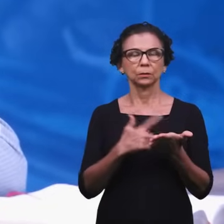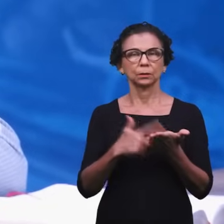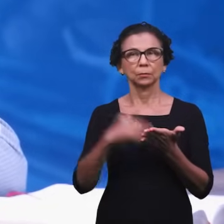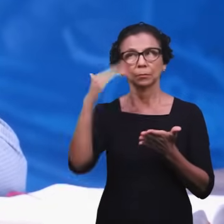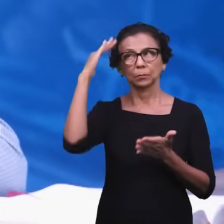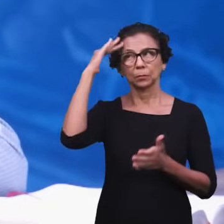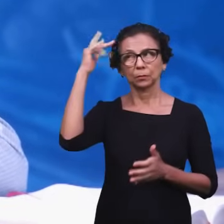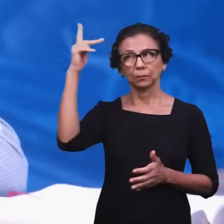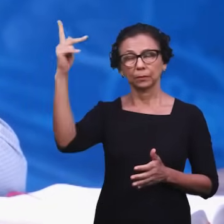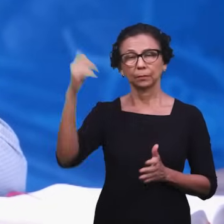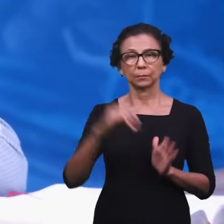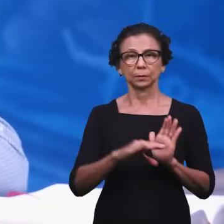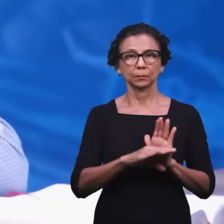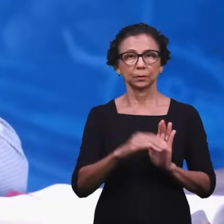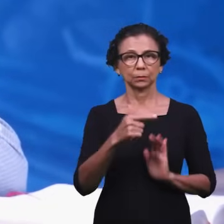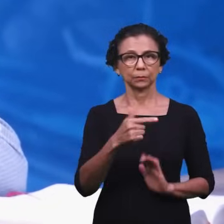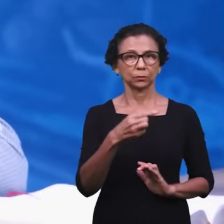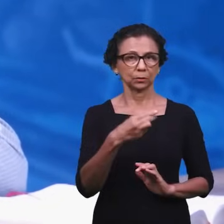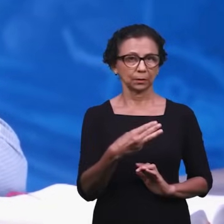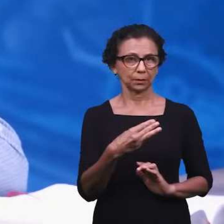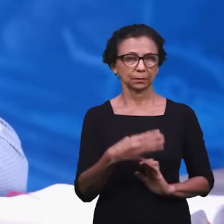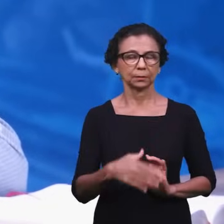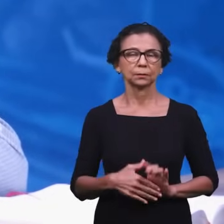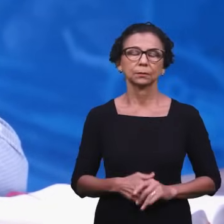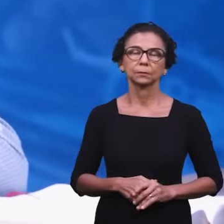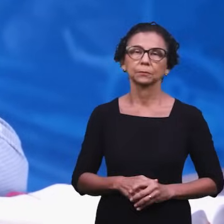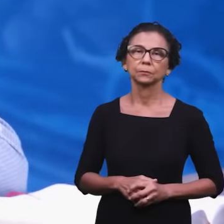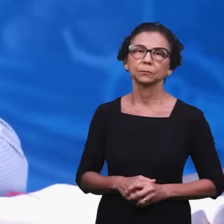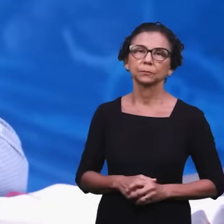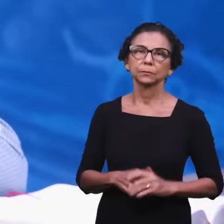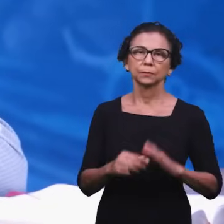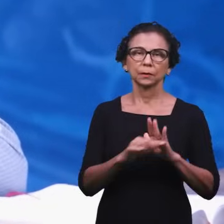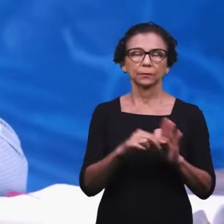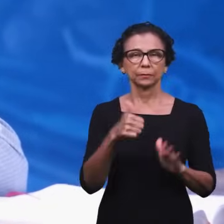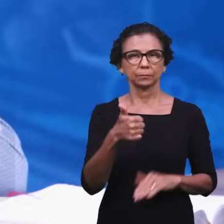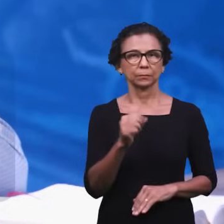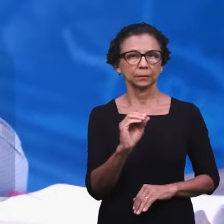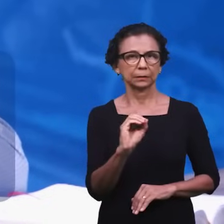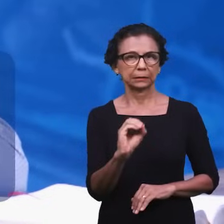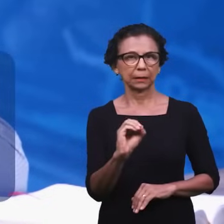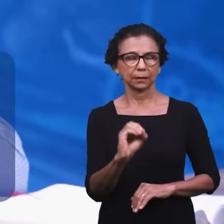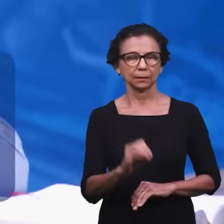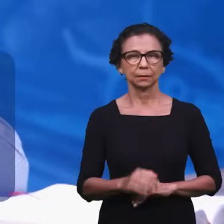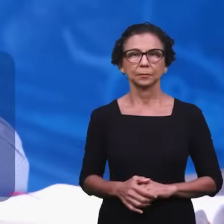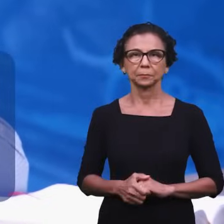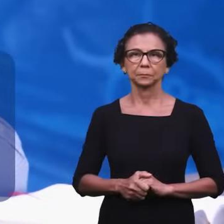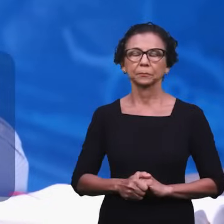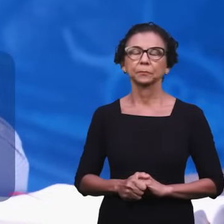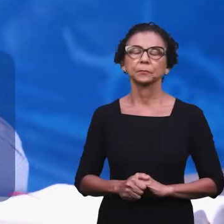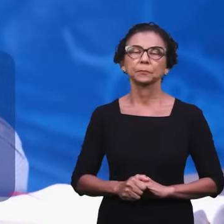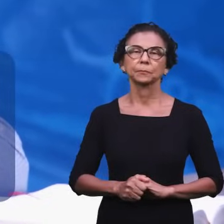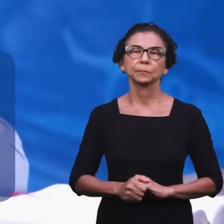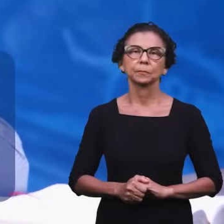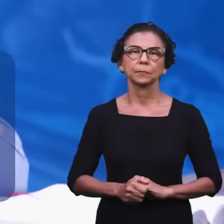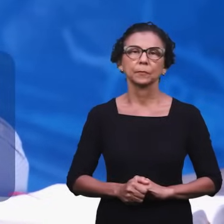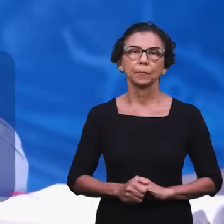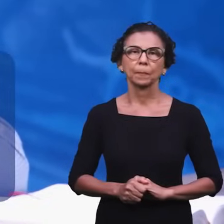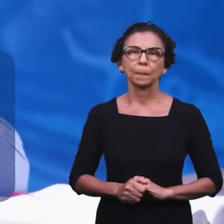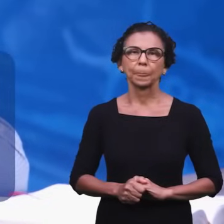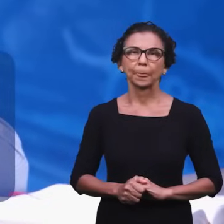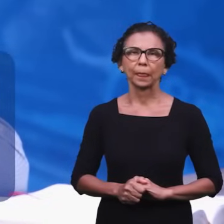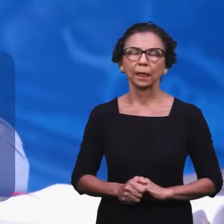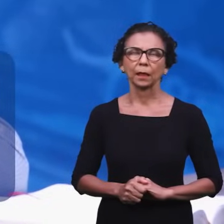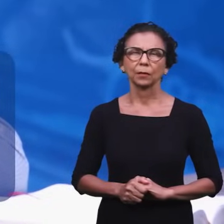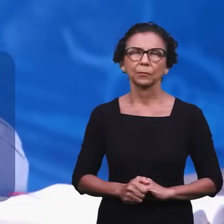capítulo 23, vamos ler aqui o verso 10, o texto nos diz assim: não removas